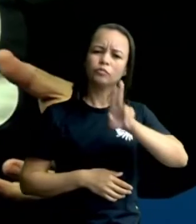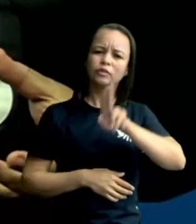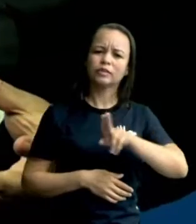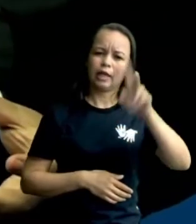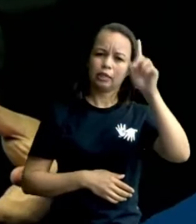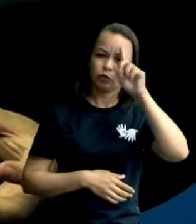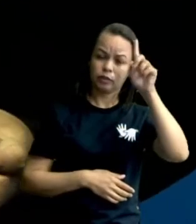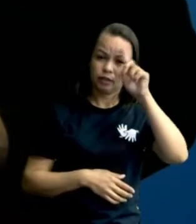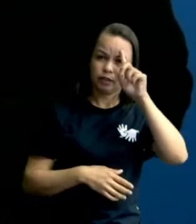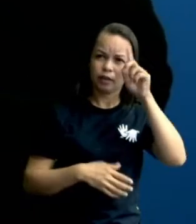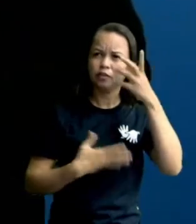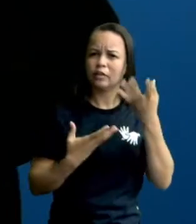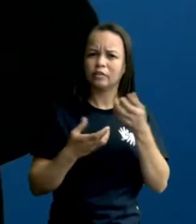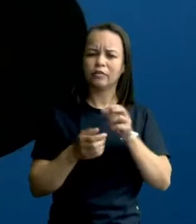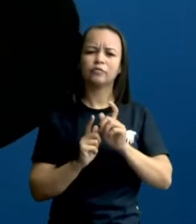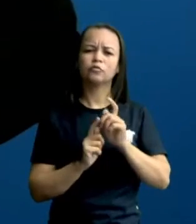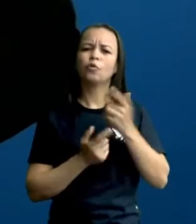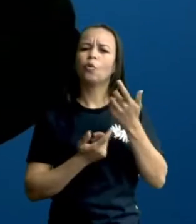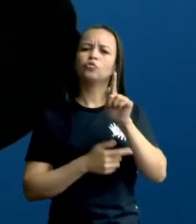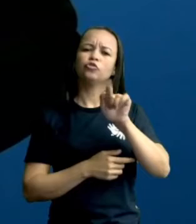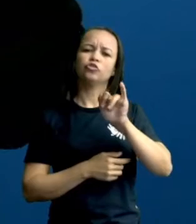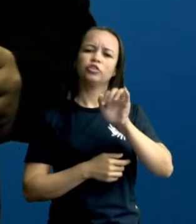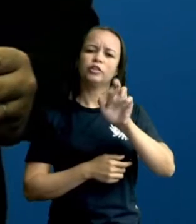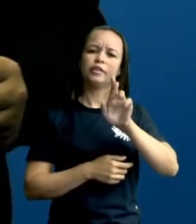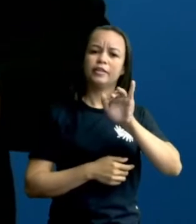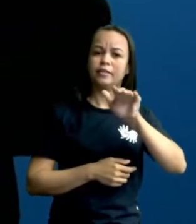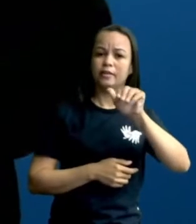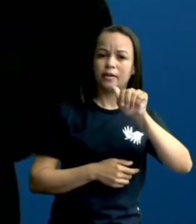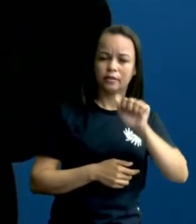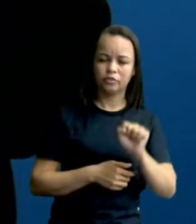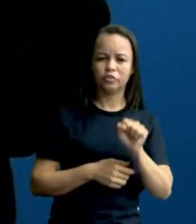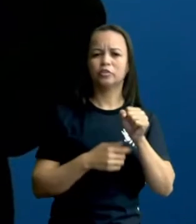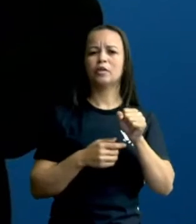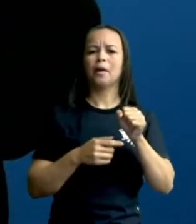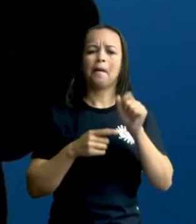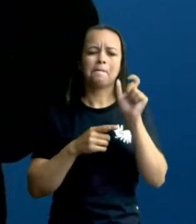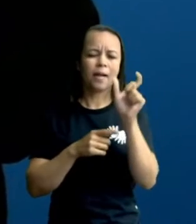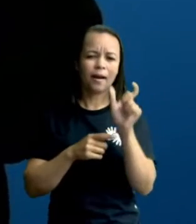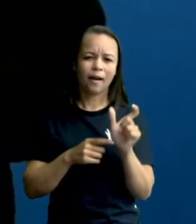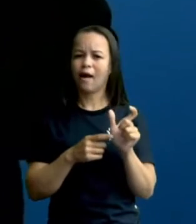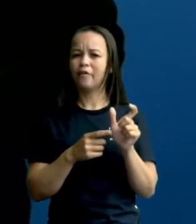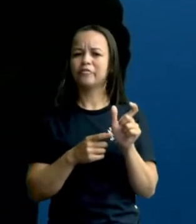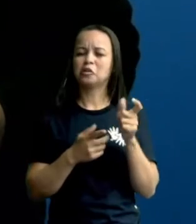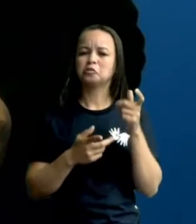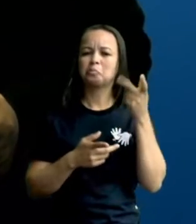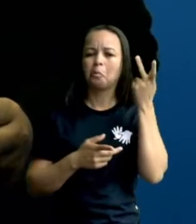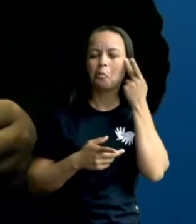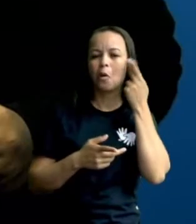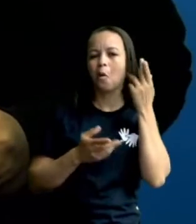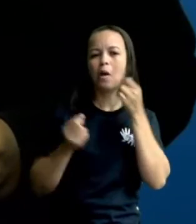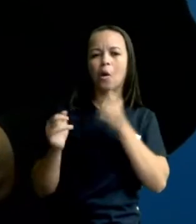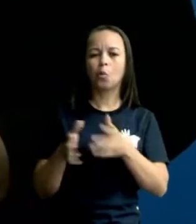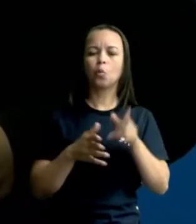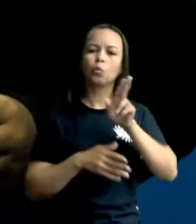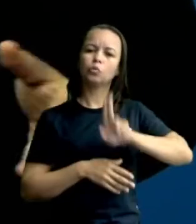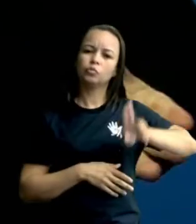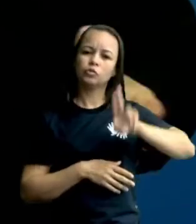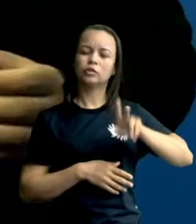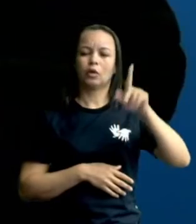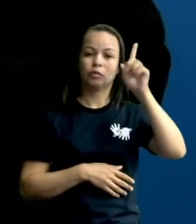Às vezes vem carregado de gírias, palavras populares, que muitas vezes não se importam com a